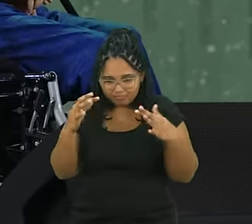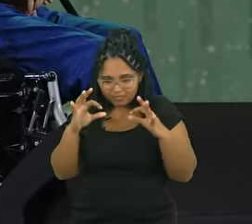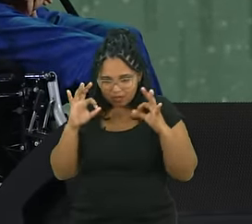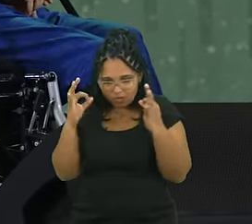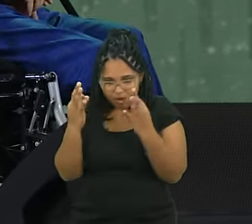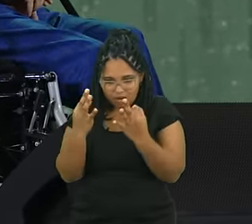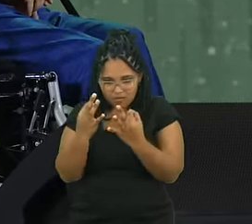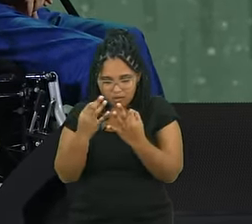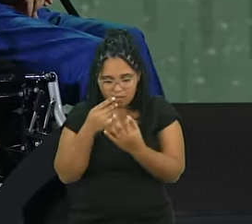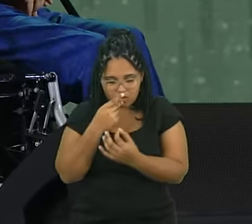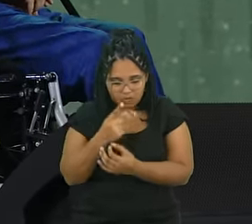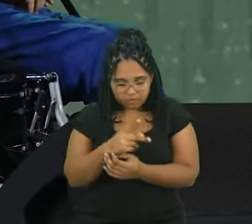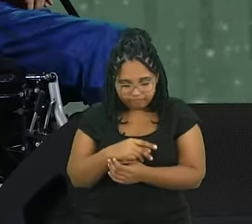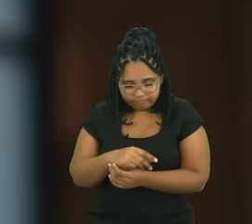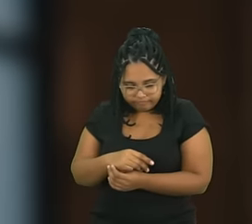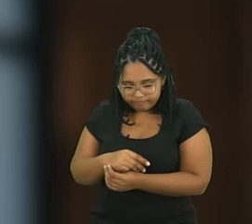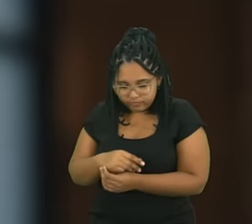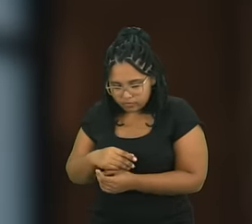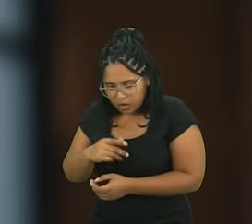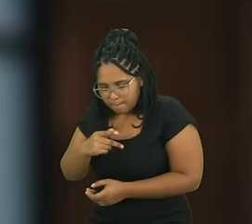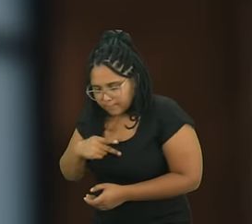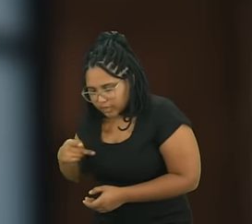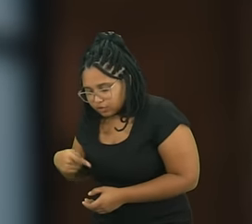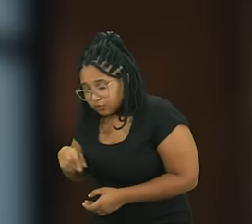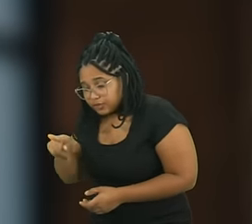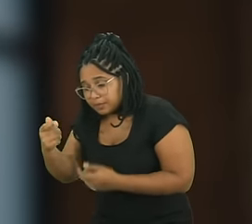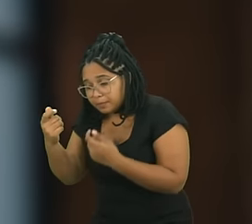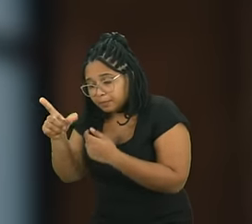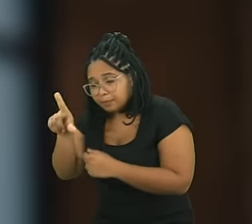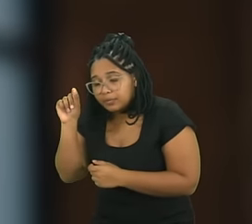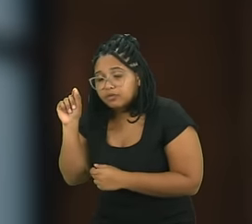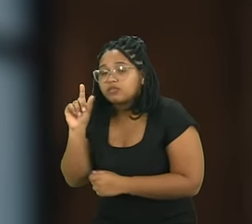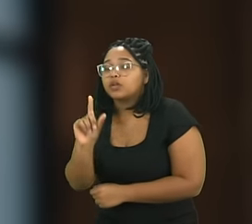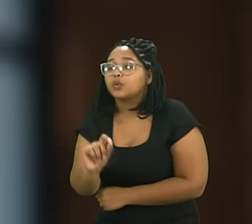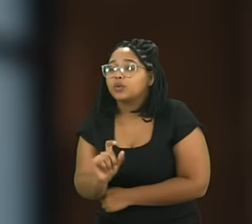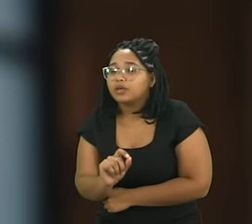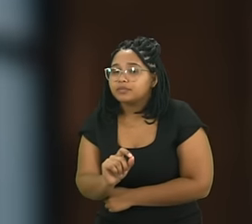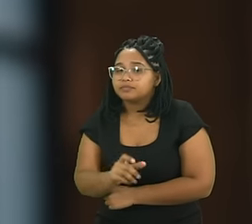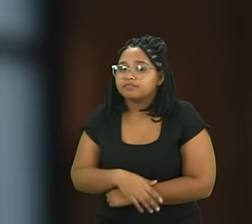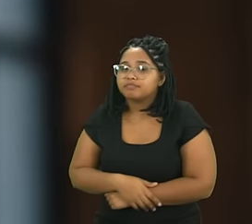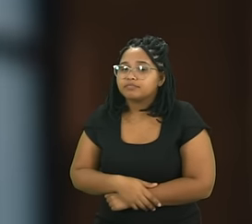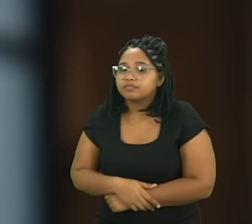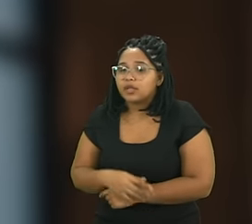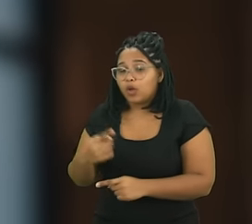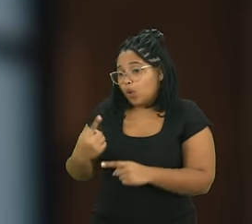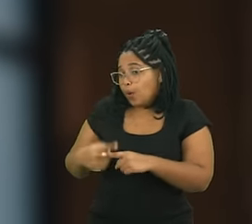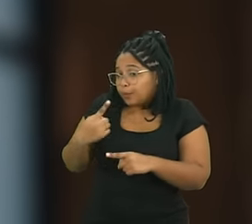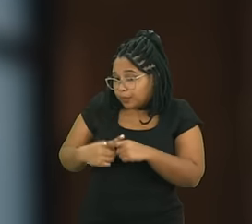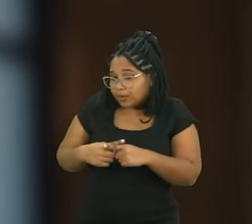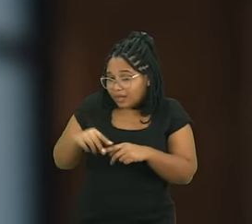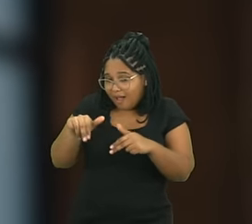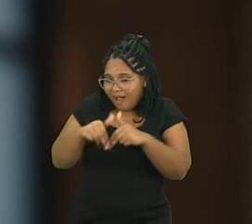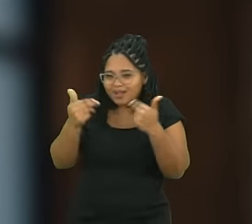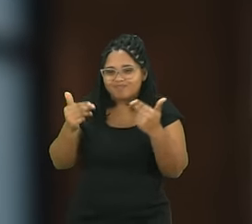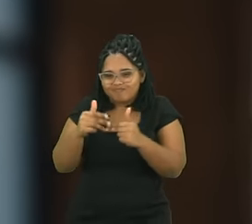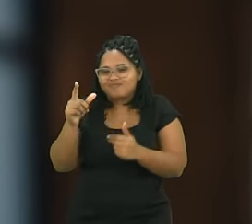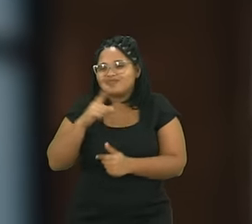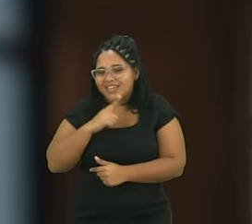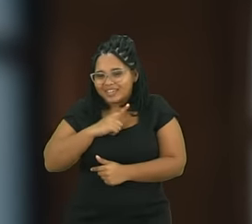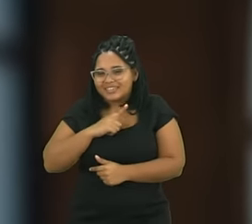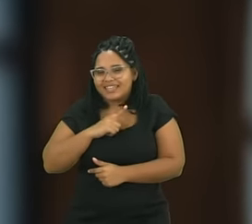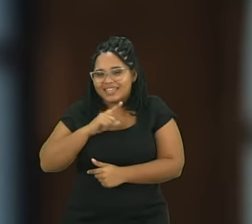Lorival, qual sequela que você prefere? Qual sequela que você prefere? Porque esta operação vai ter uma